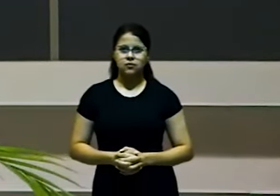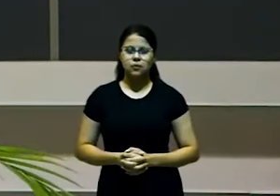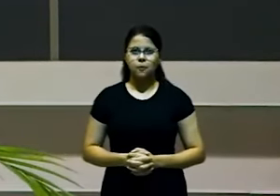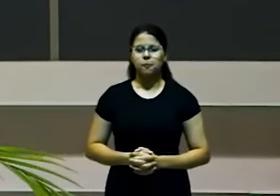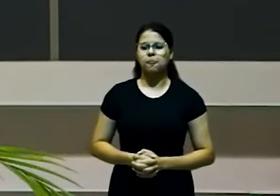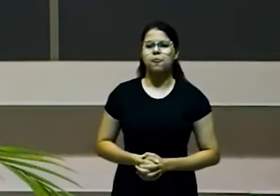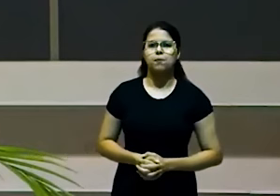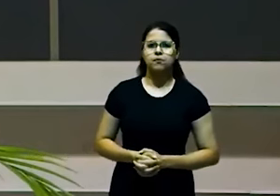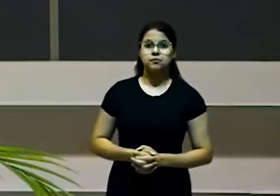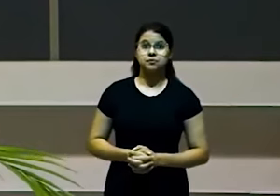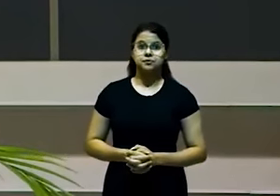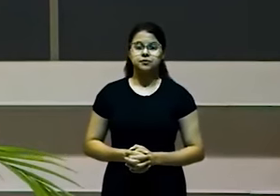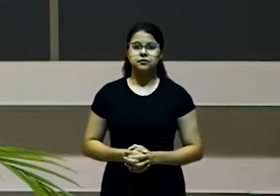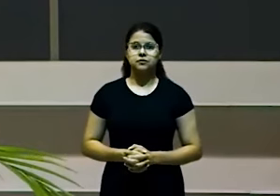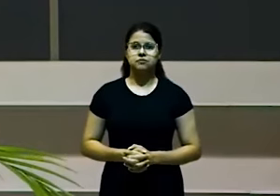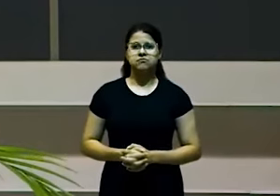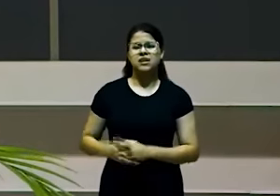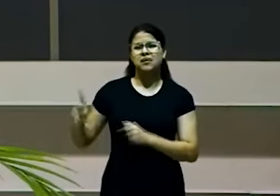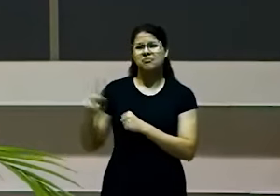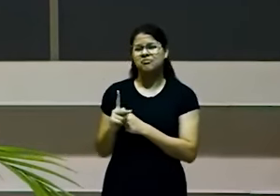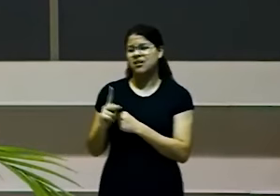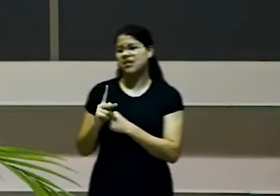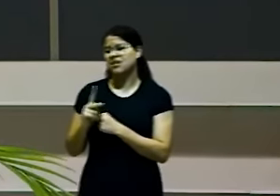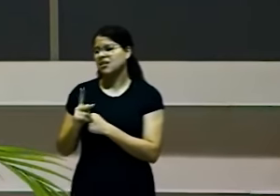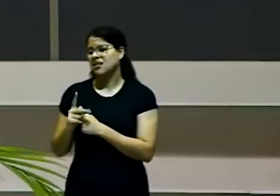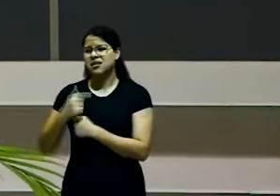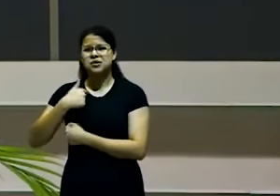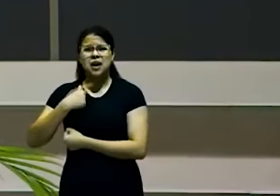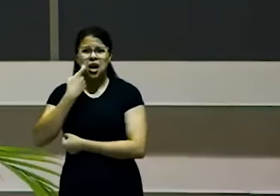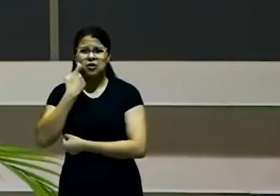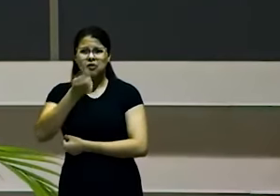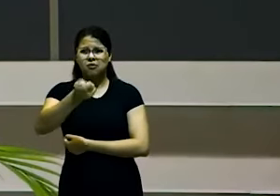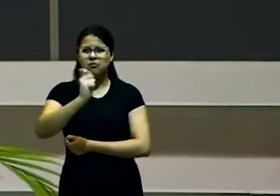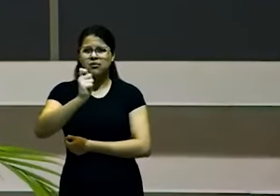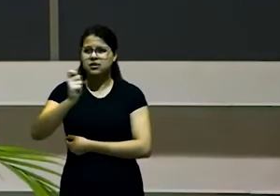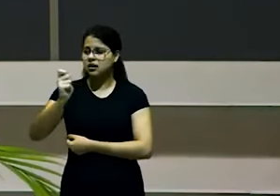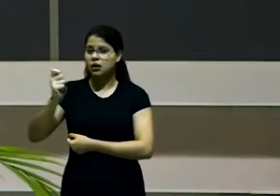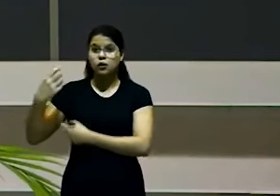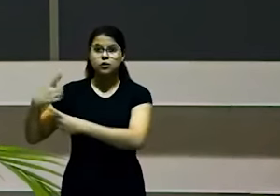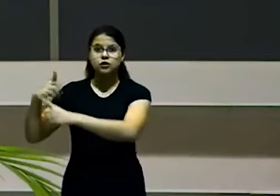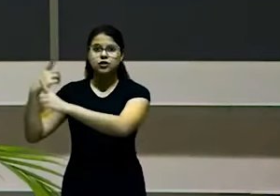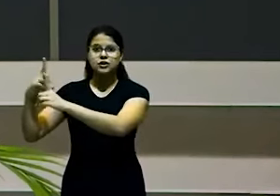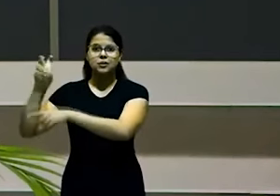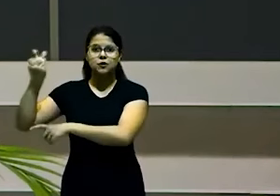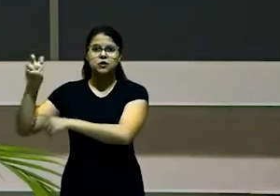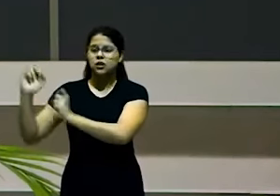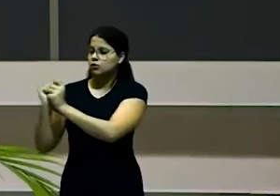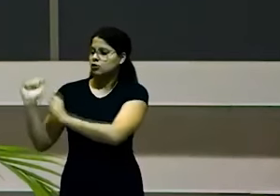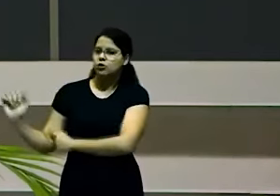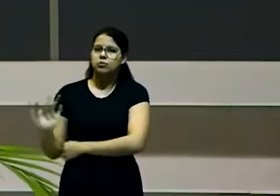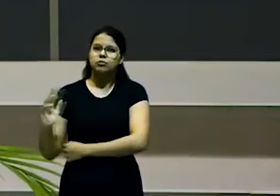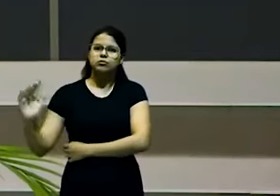também eu vou pescar nós vamos também pescaram a noite inteira